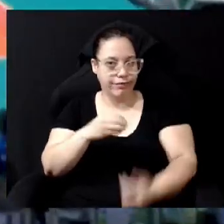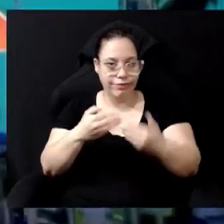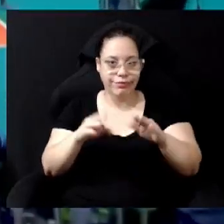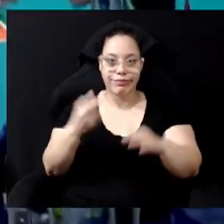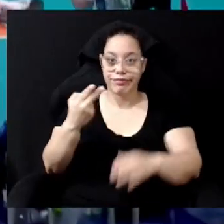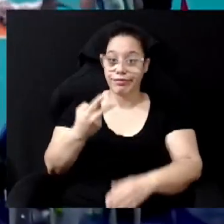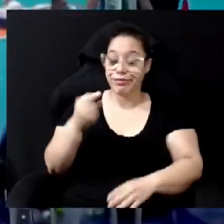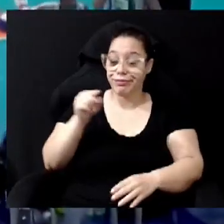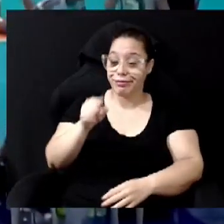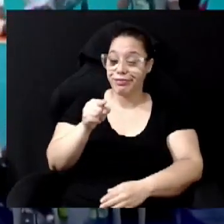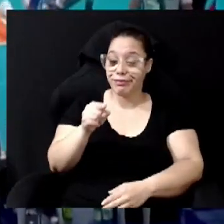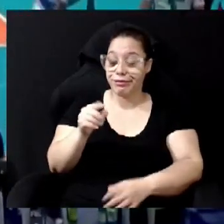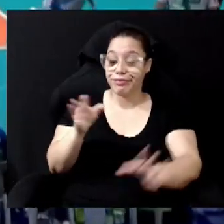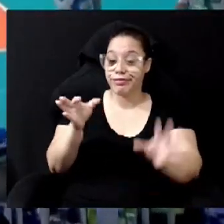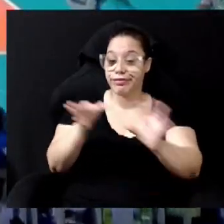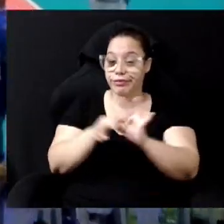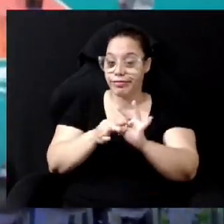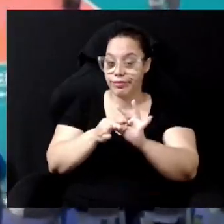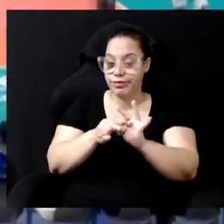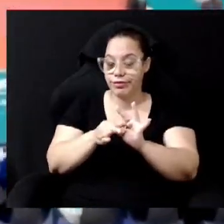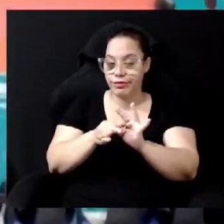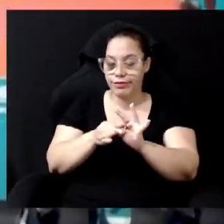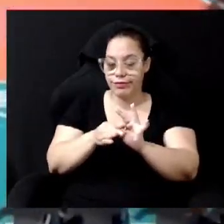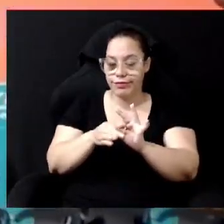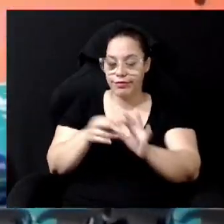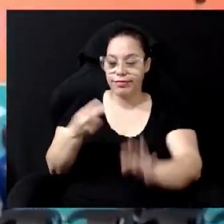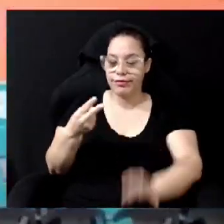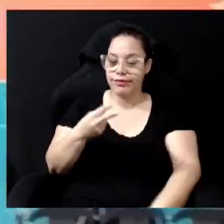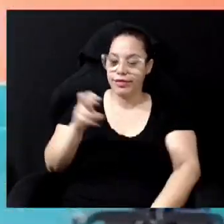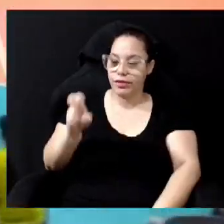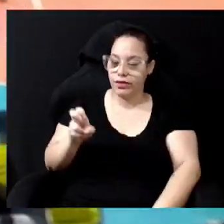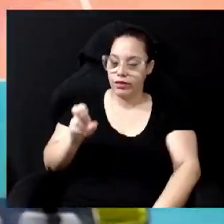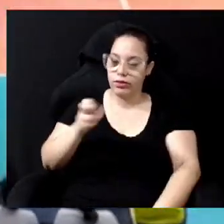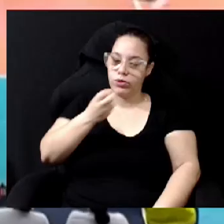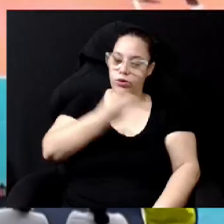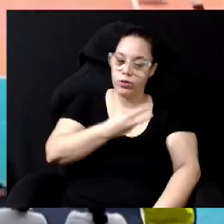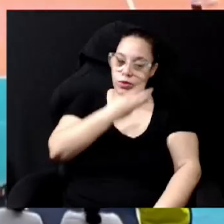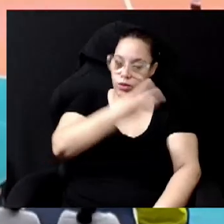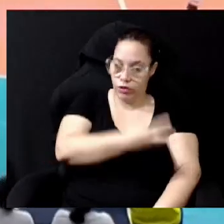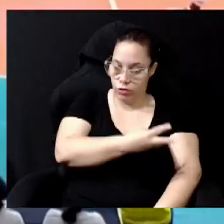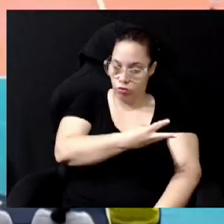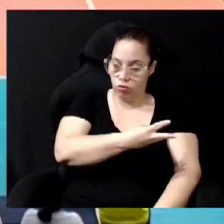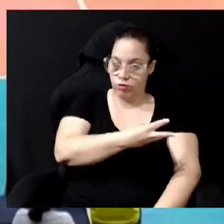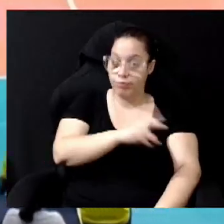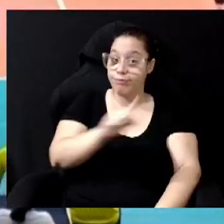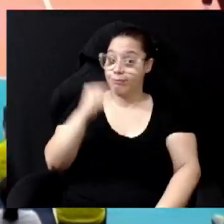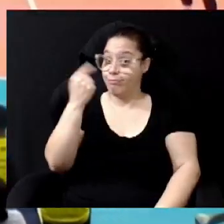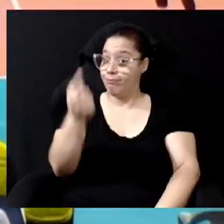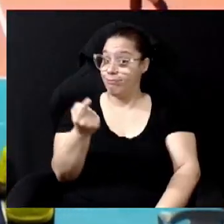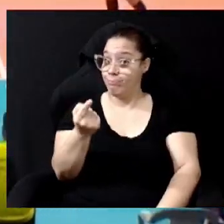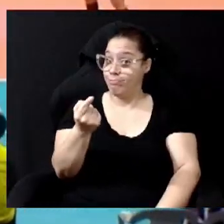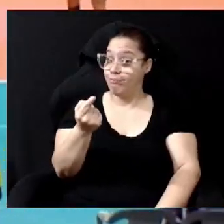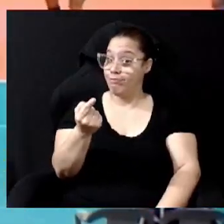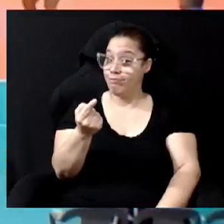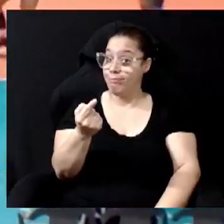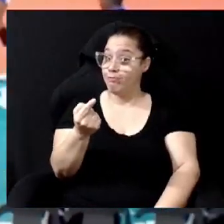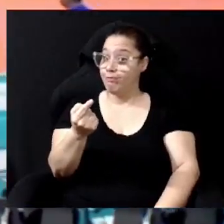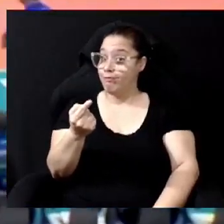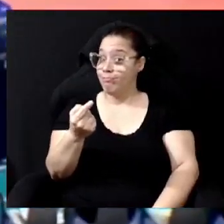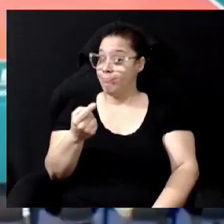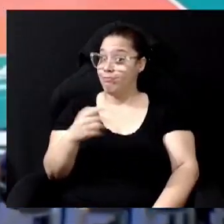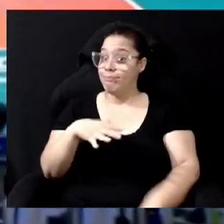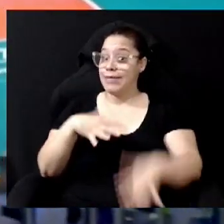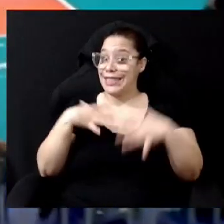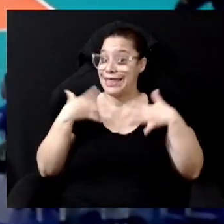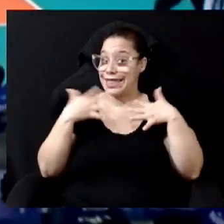e fechou a primeira parcial em 25-23, depois deste rally incrível em que as